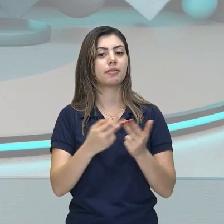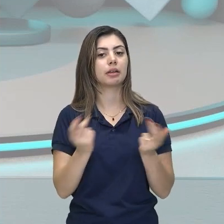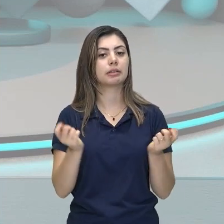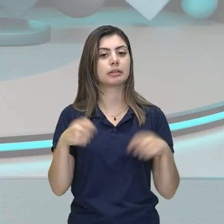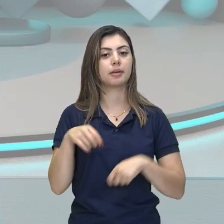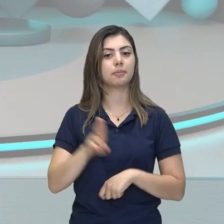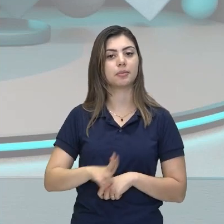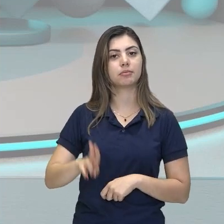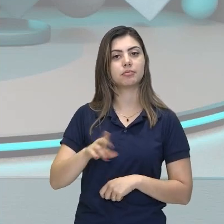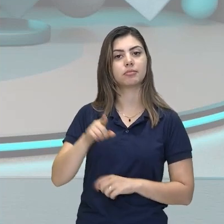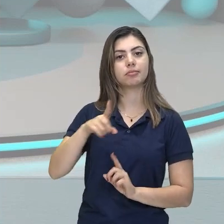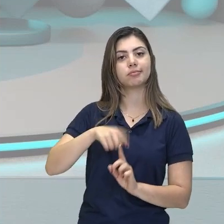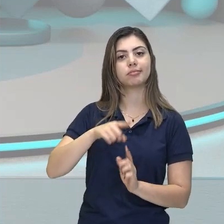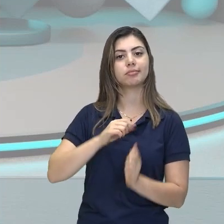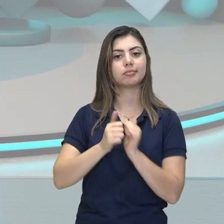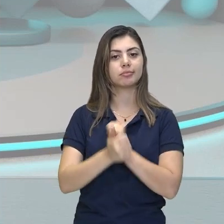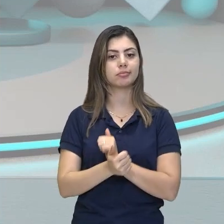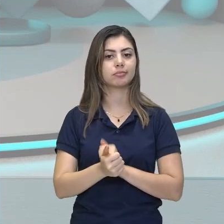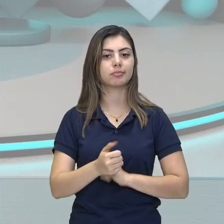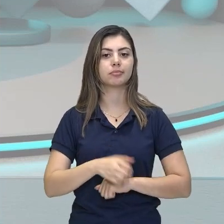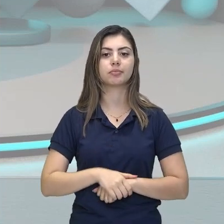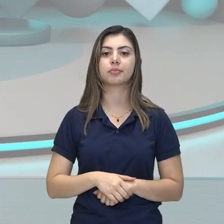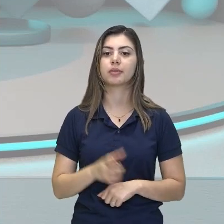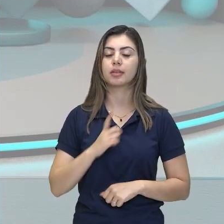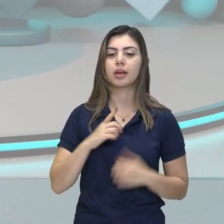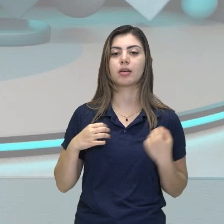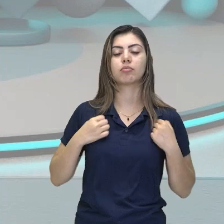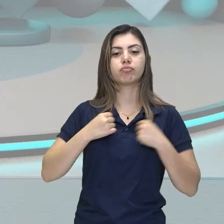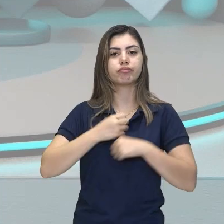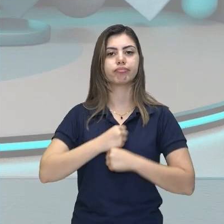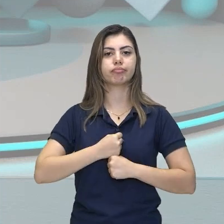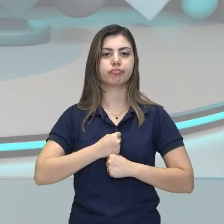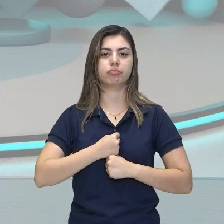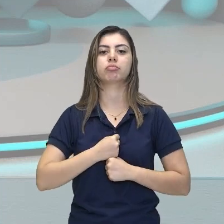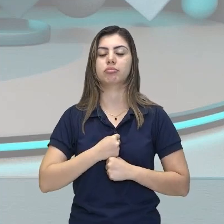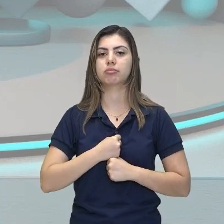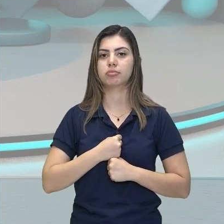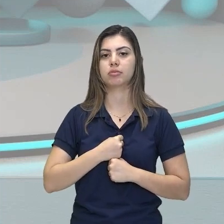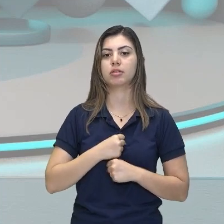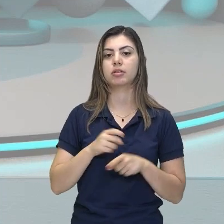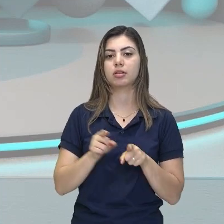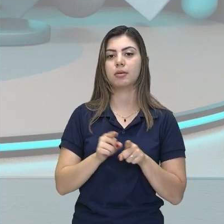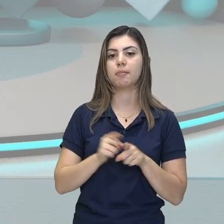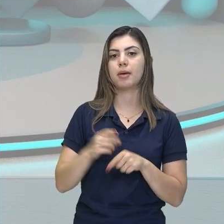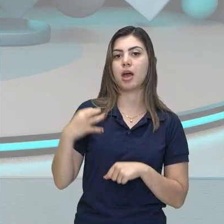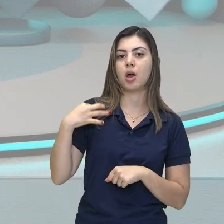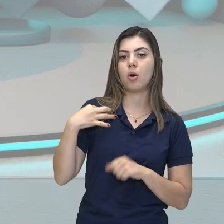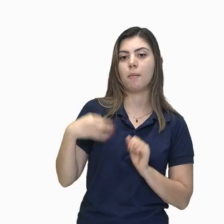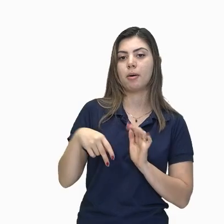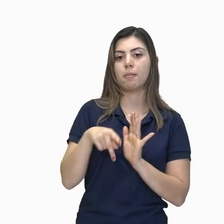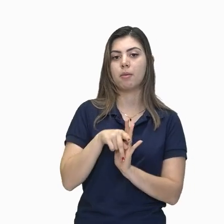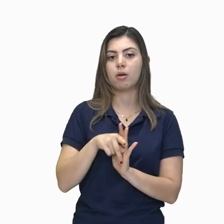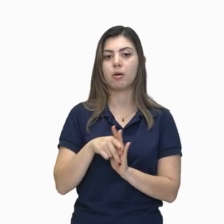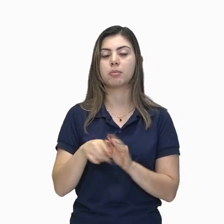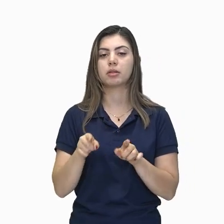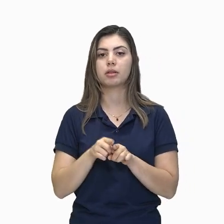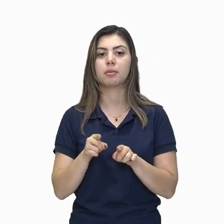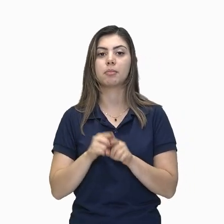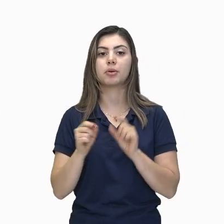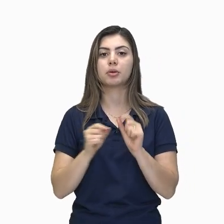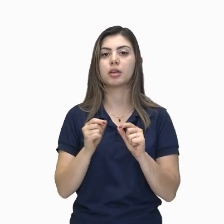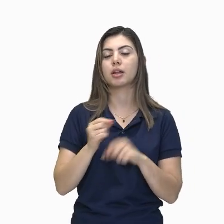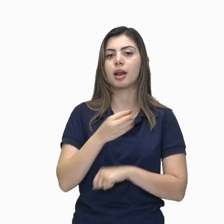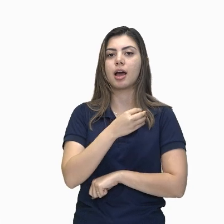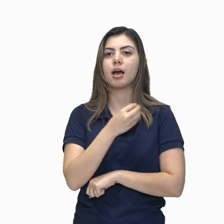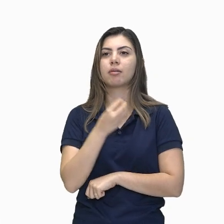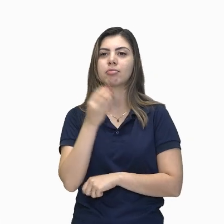utilizados aí, ó, o colete salva-vidas, a roupa de neoprene, né, o protetor solar, né,